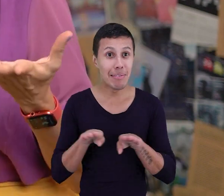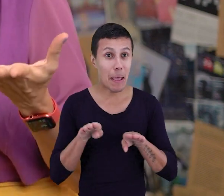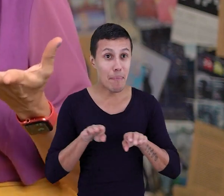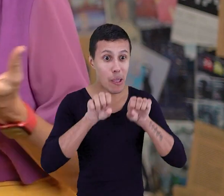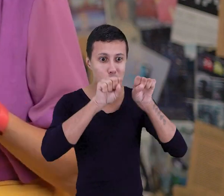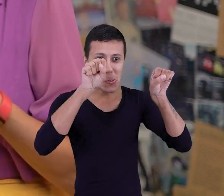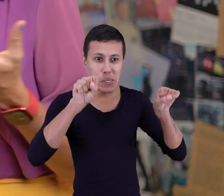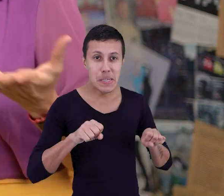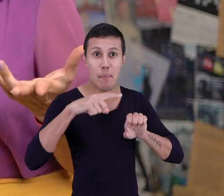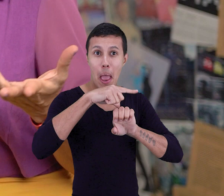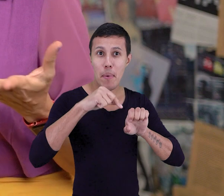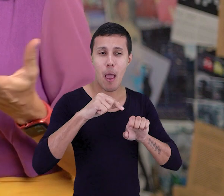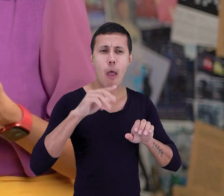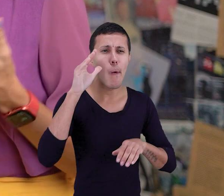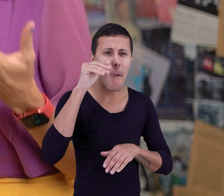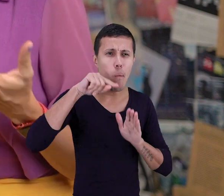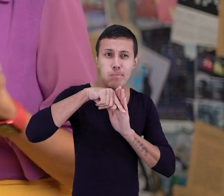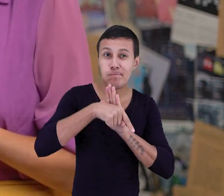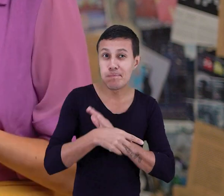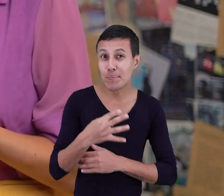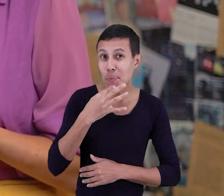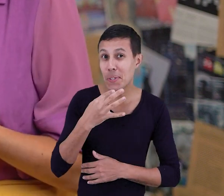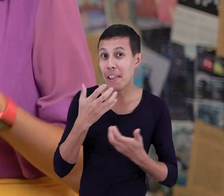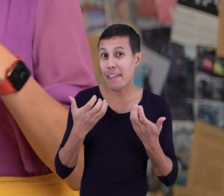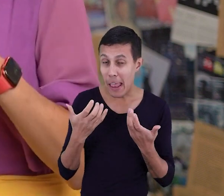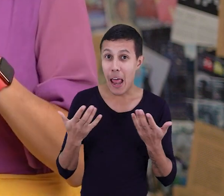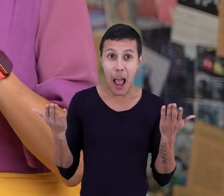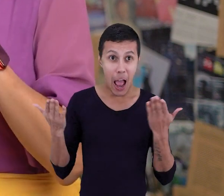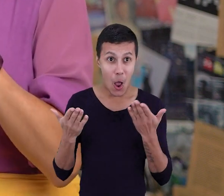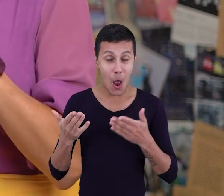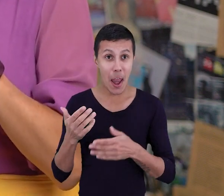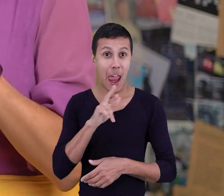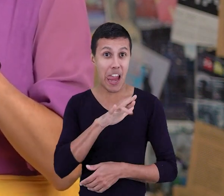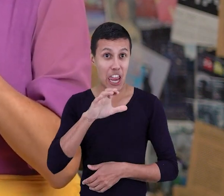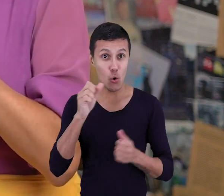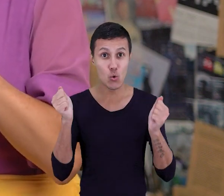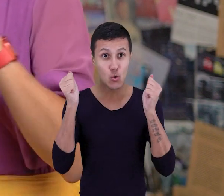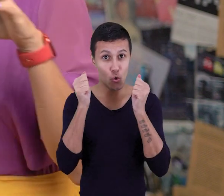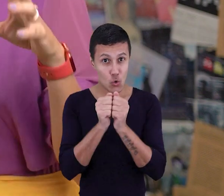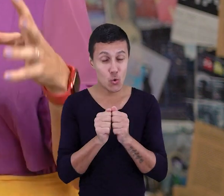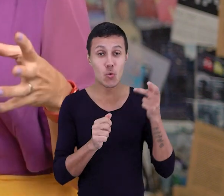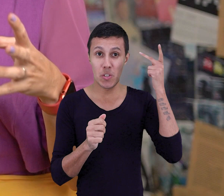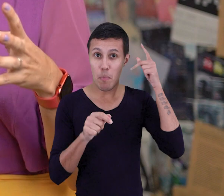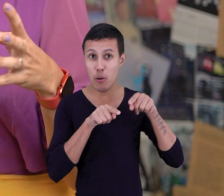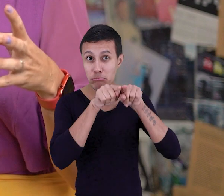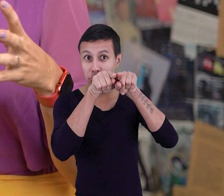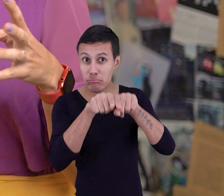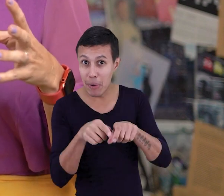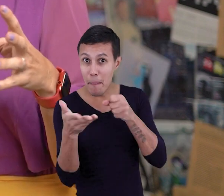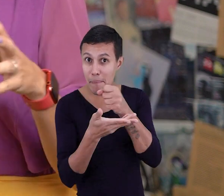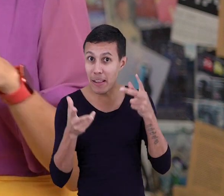de empreendedorismo eu quero conhecer mais. Empreendedorismo e inovação. O Rio de Janeiro sempre foi considerado eixo ao lado de São